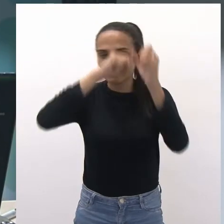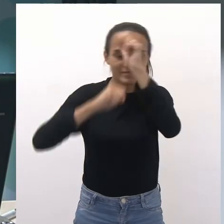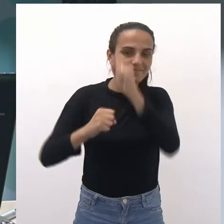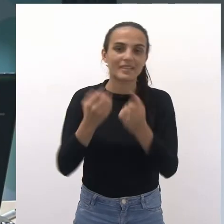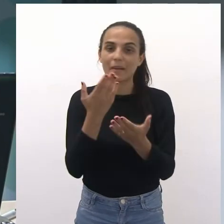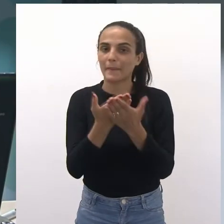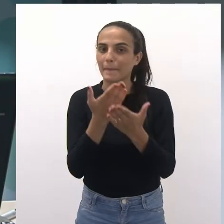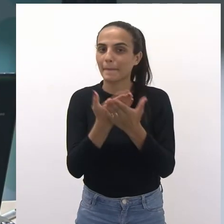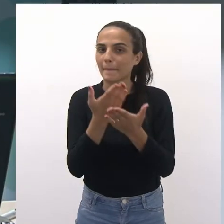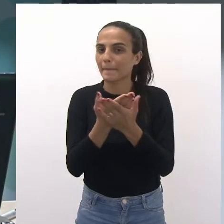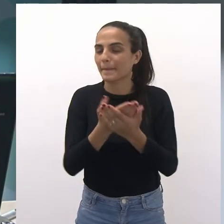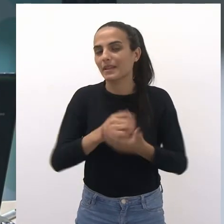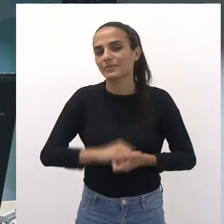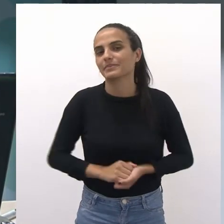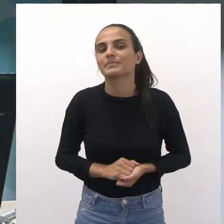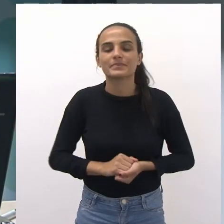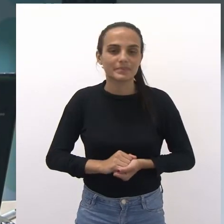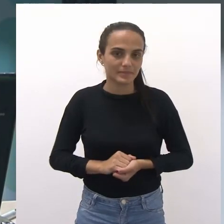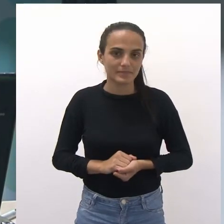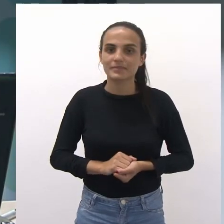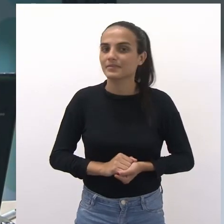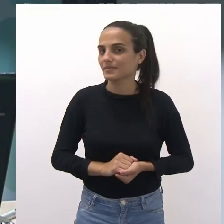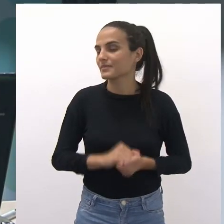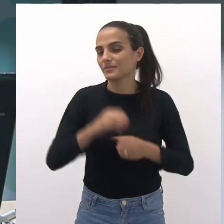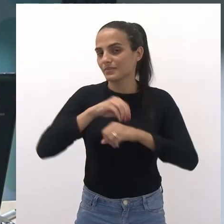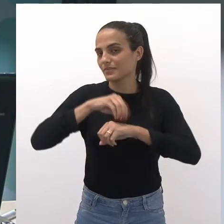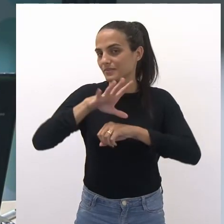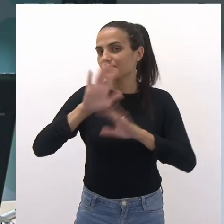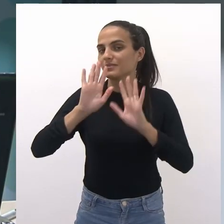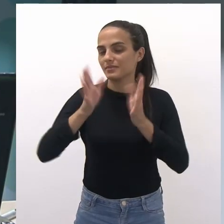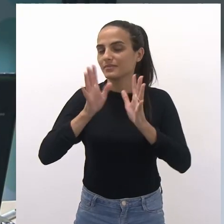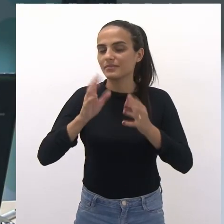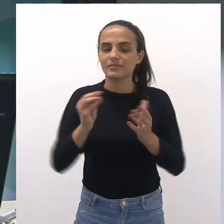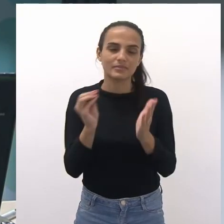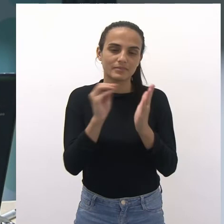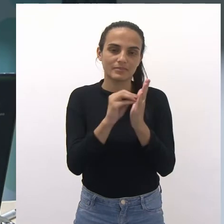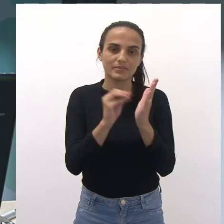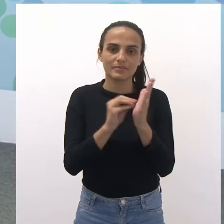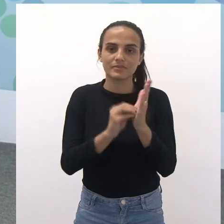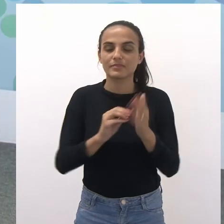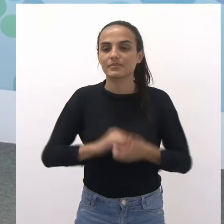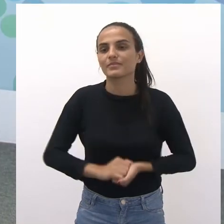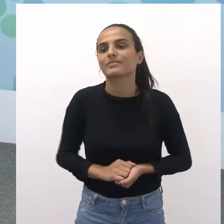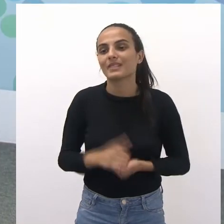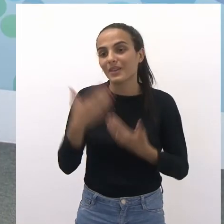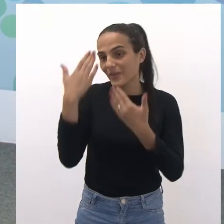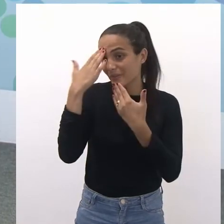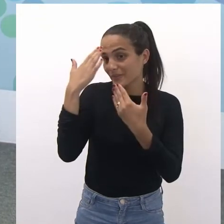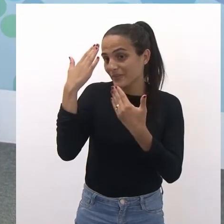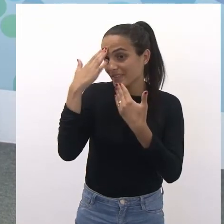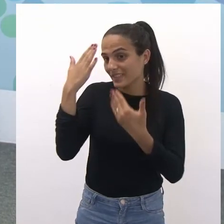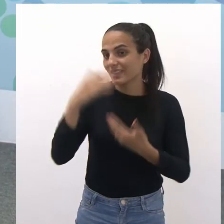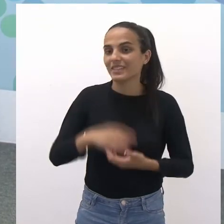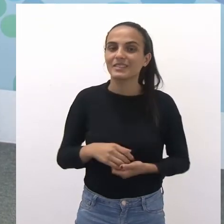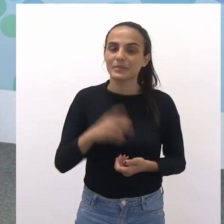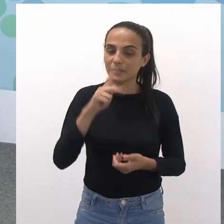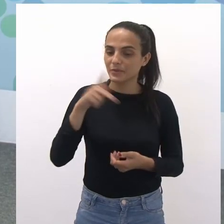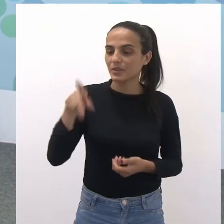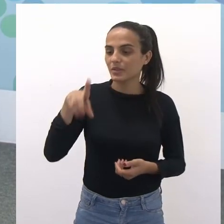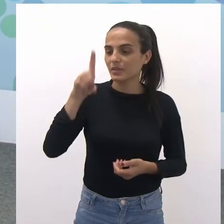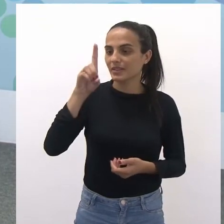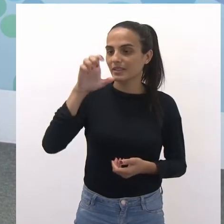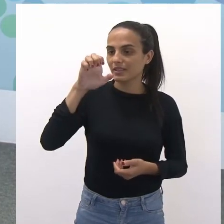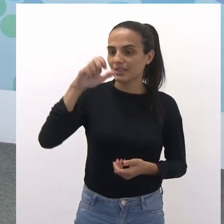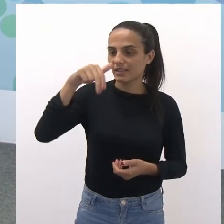tá? São dicas que já estão lá produzidas pela equipe curricular. Professora Sandra. Muito obrigada, professor Ademir. Eu achei interessante